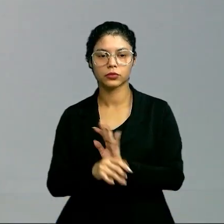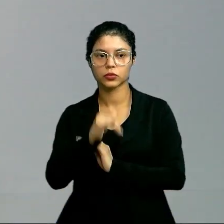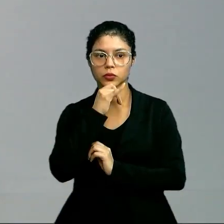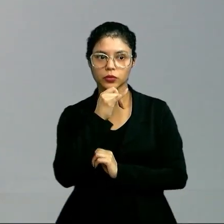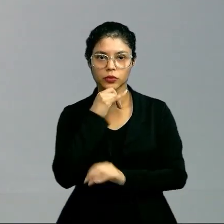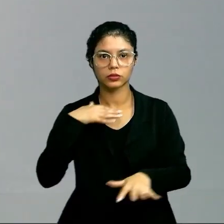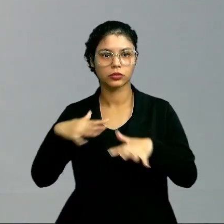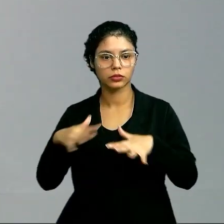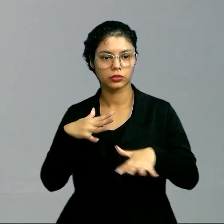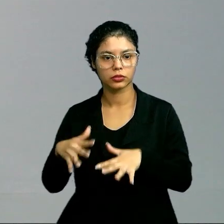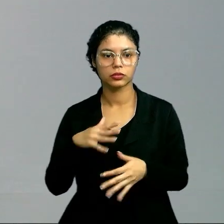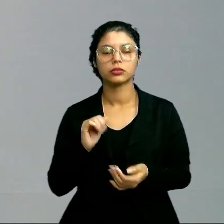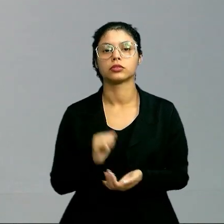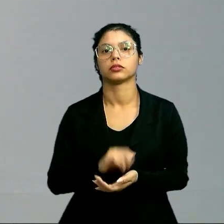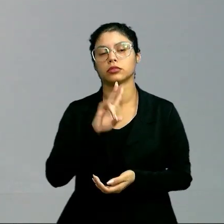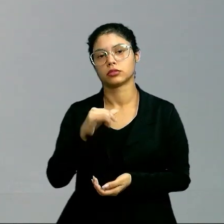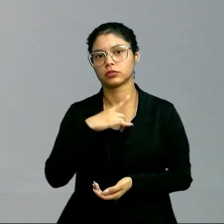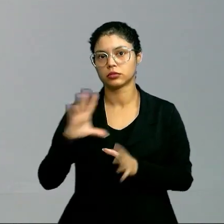822,4 metros,